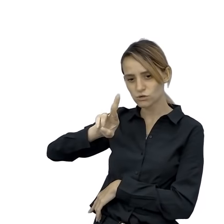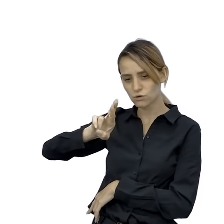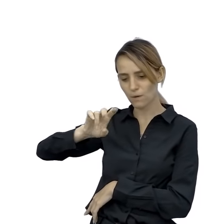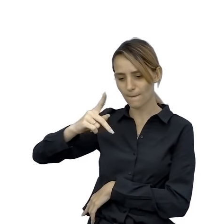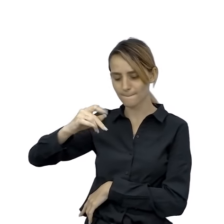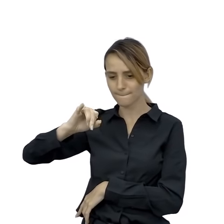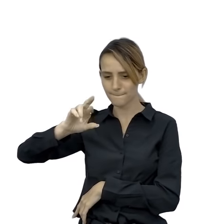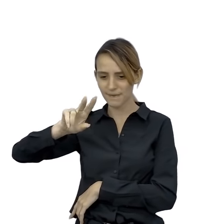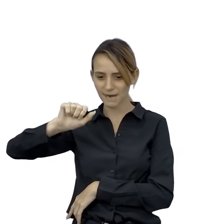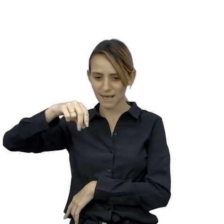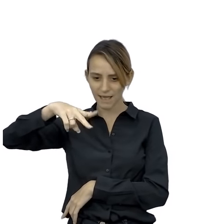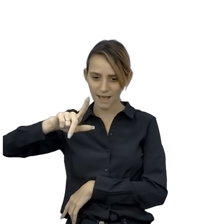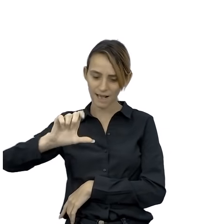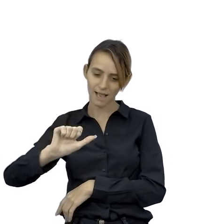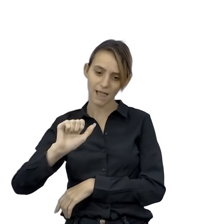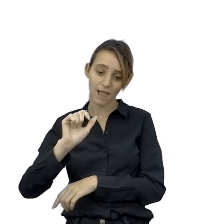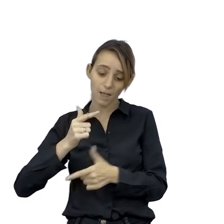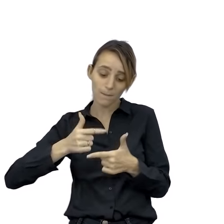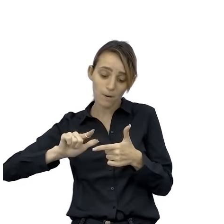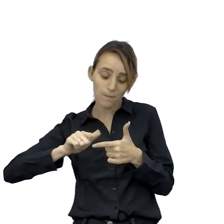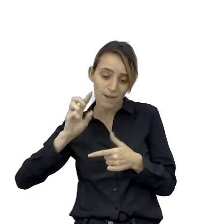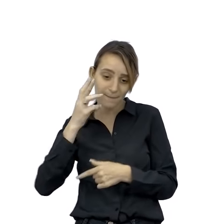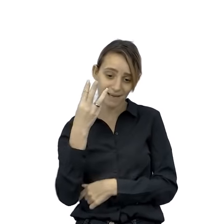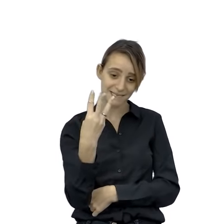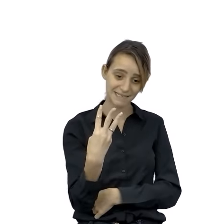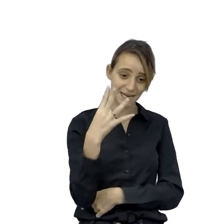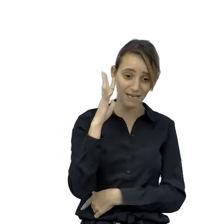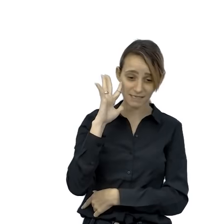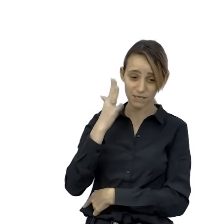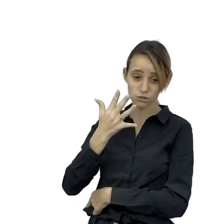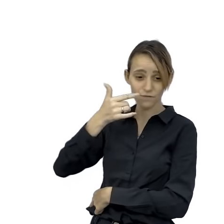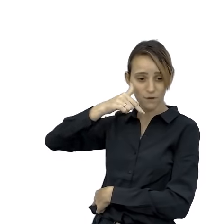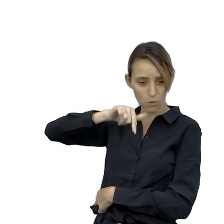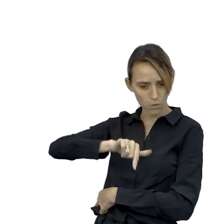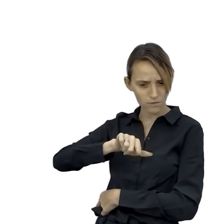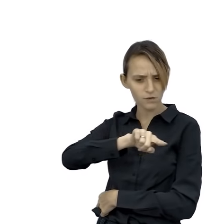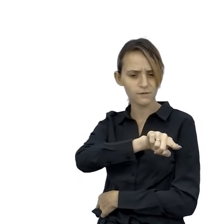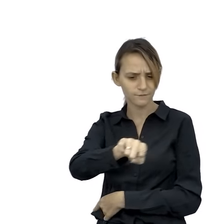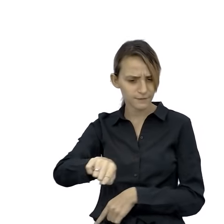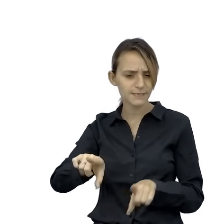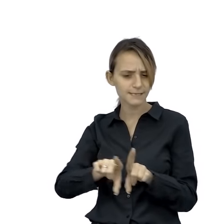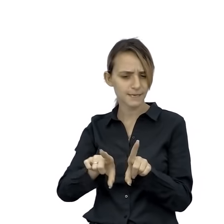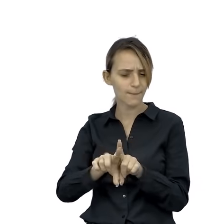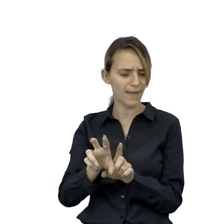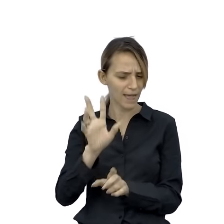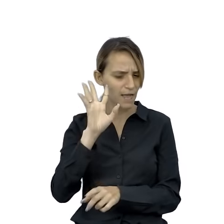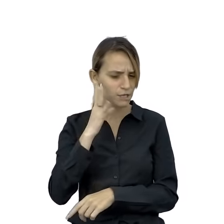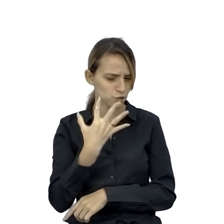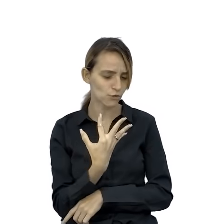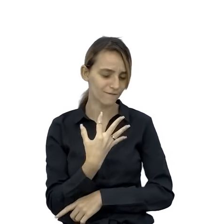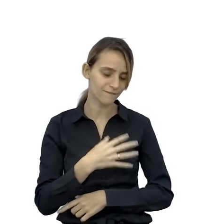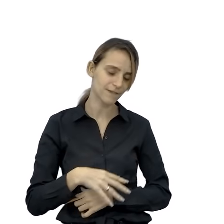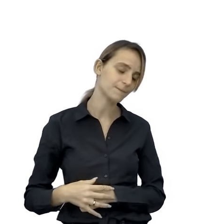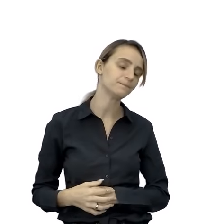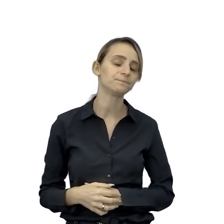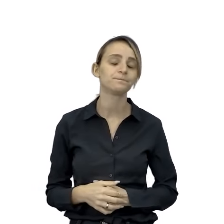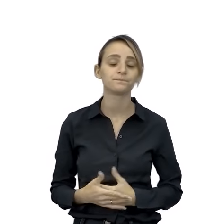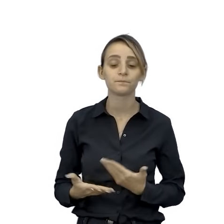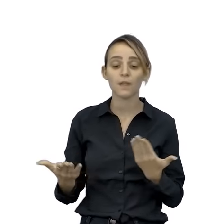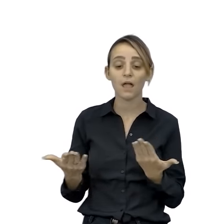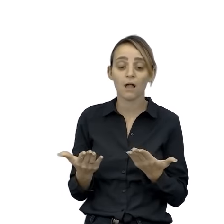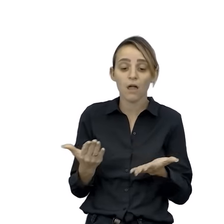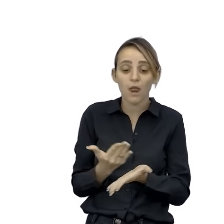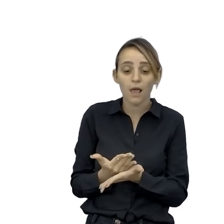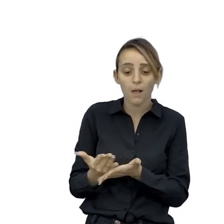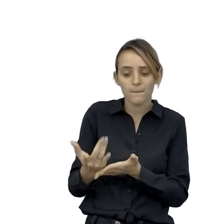apresentou. Resolva-os você também. Bom, gente, sempre a ideia aqui inicial é que